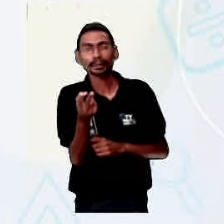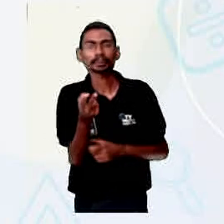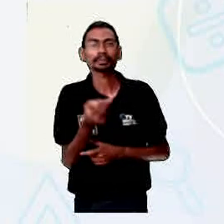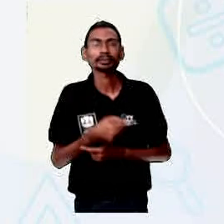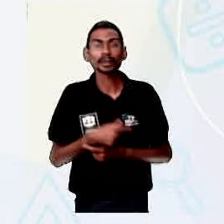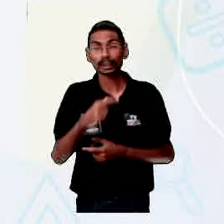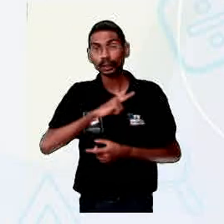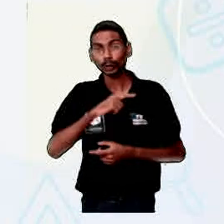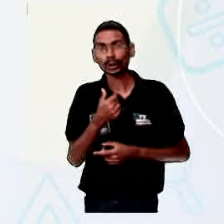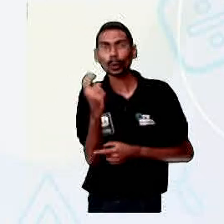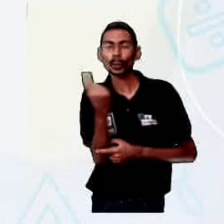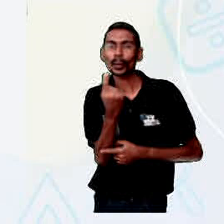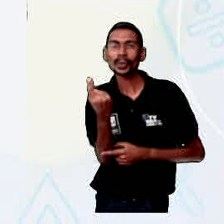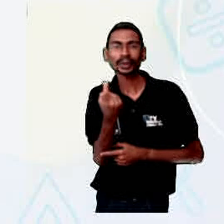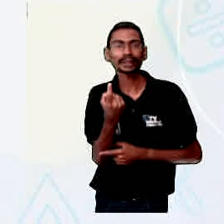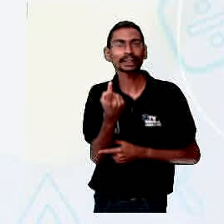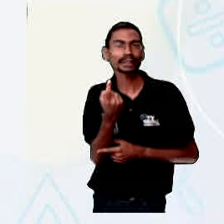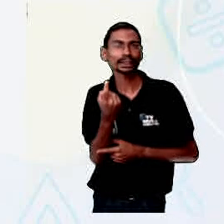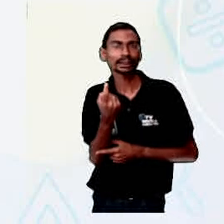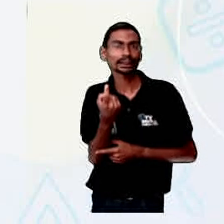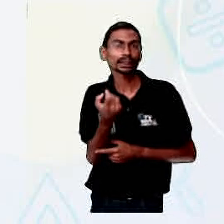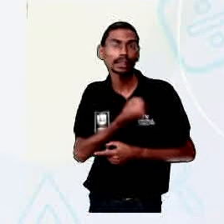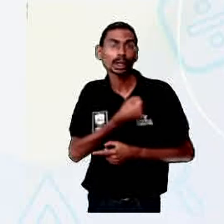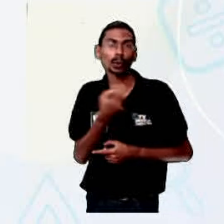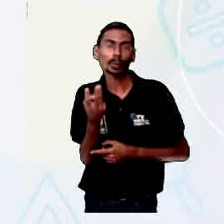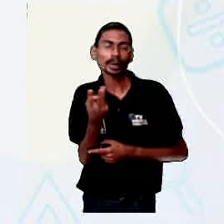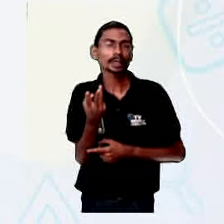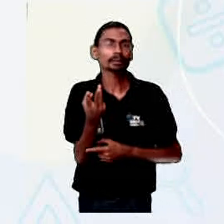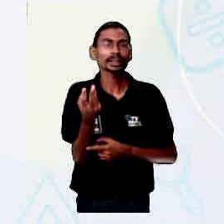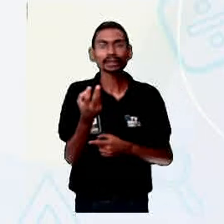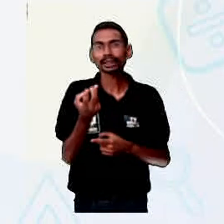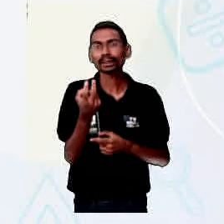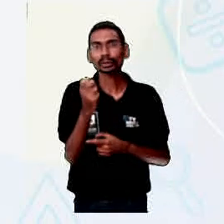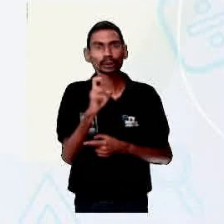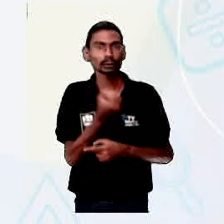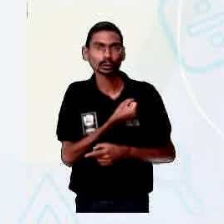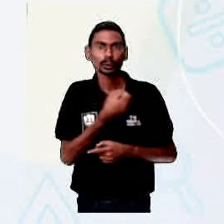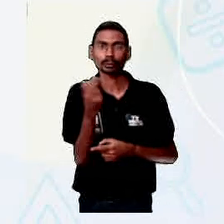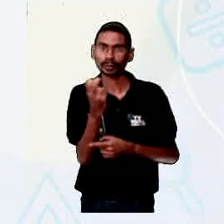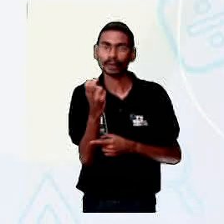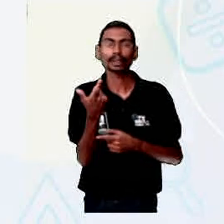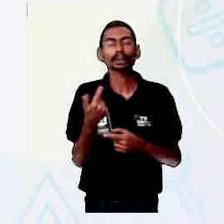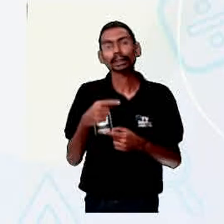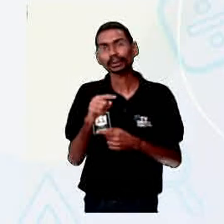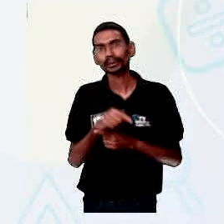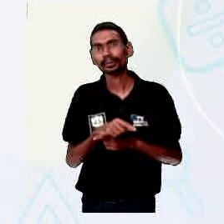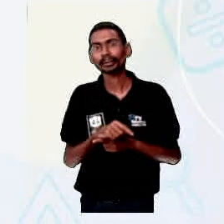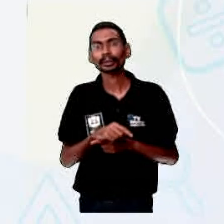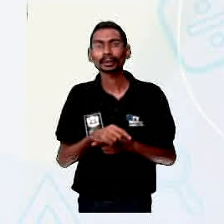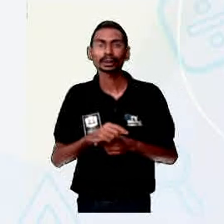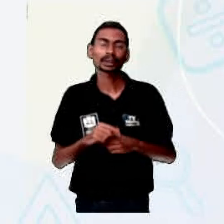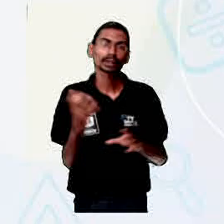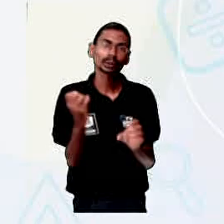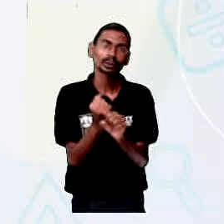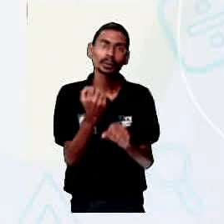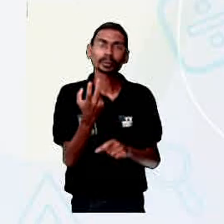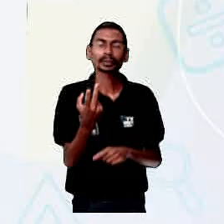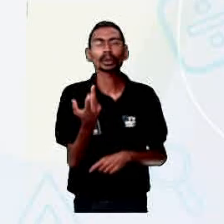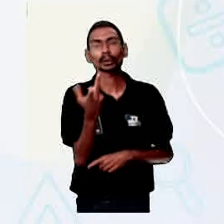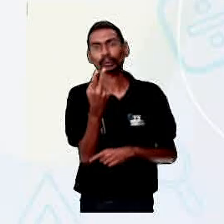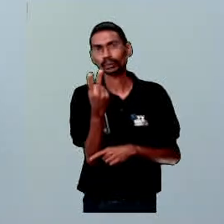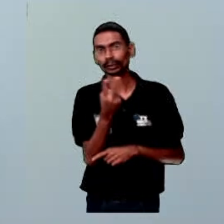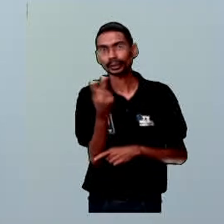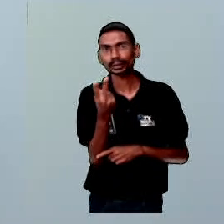que é ímpar, e tenho 5, que também é ímpar. Mas quando a gente soma os dois, a resposta vai dar 16. E 16 é um